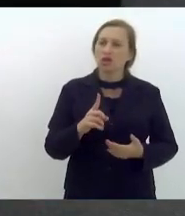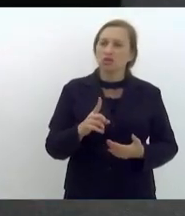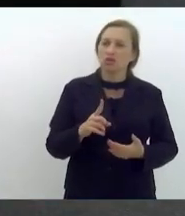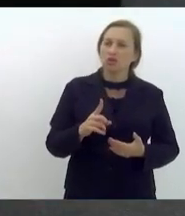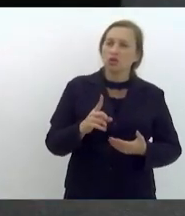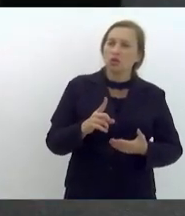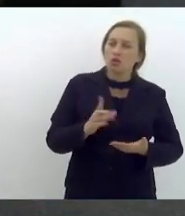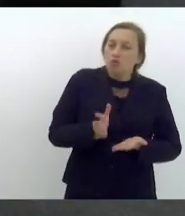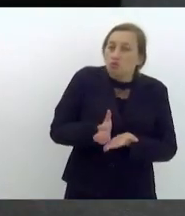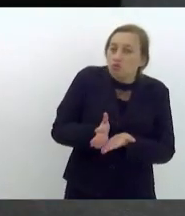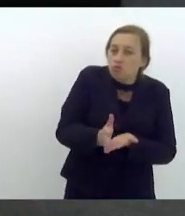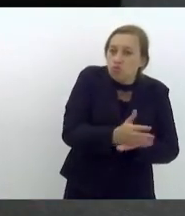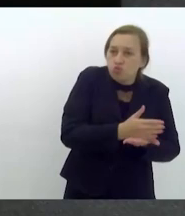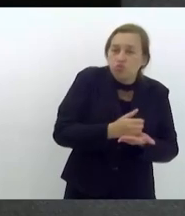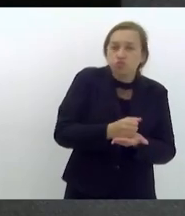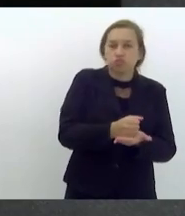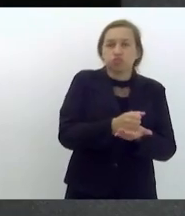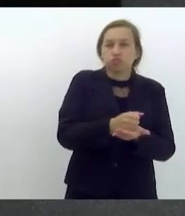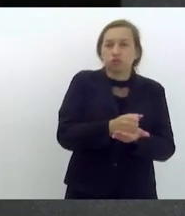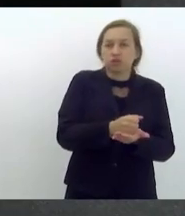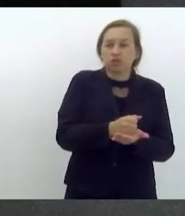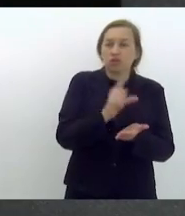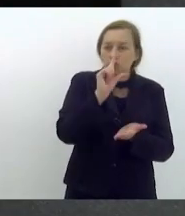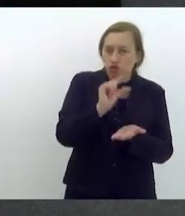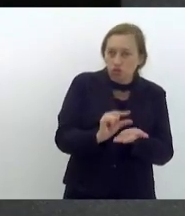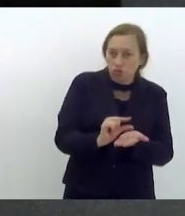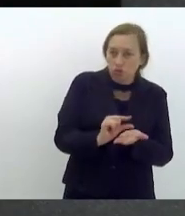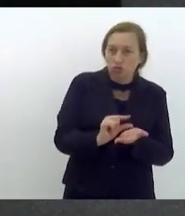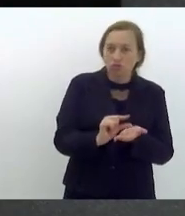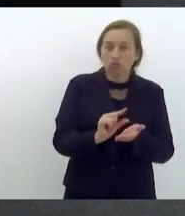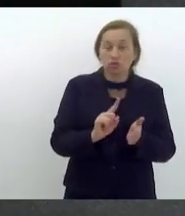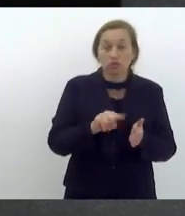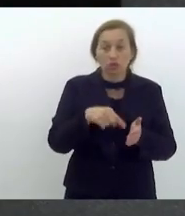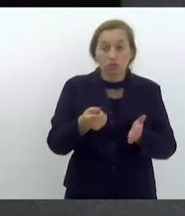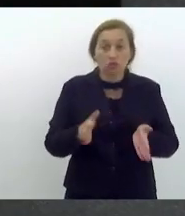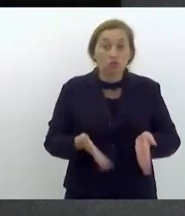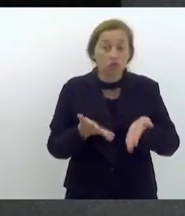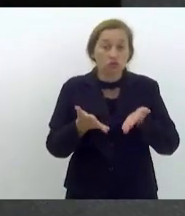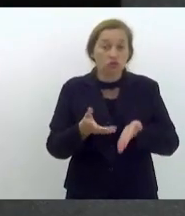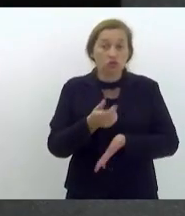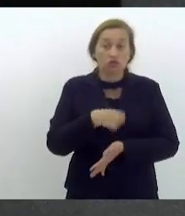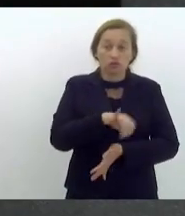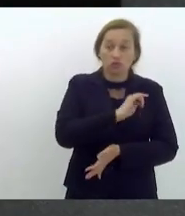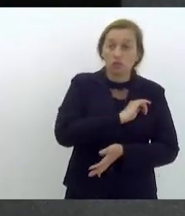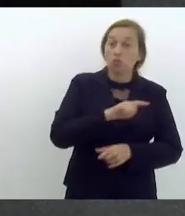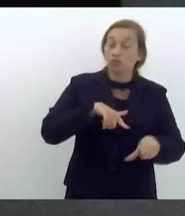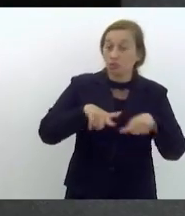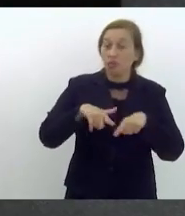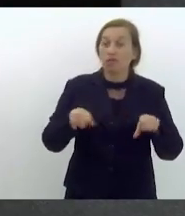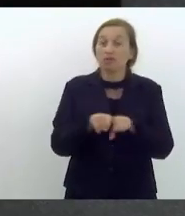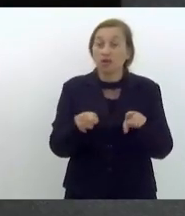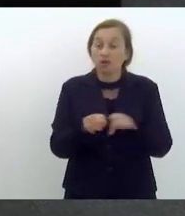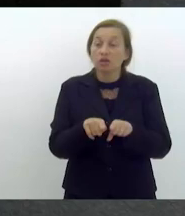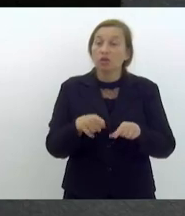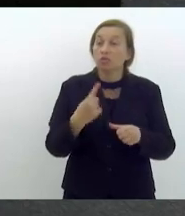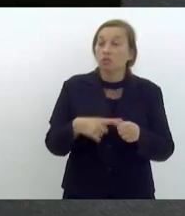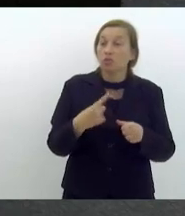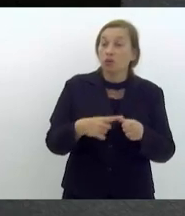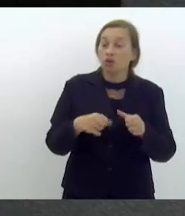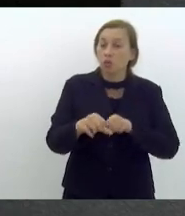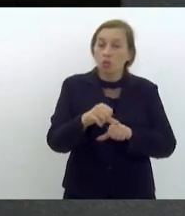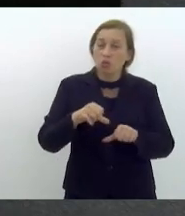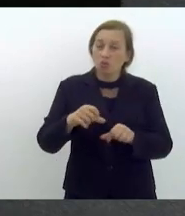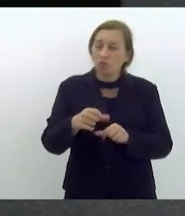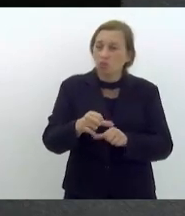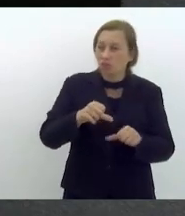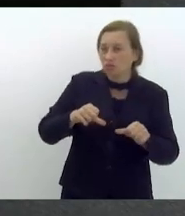da arrecadação porque arrecadação diminuiu através de incentivo o trabalho também deixou de existir porque a contrapartida não existe